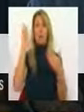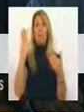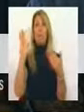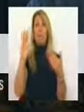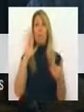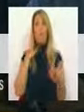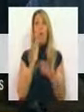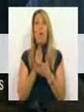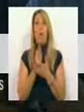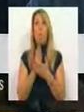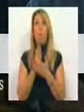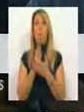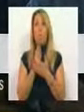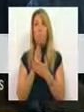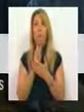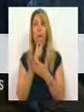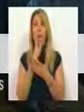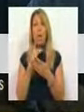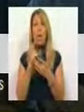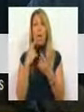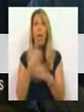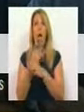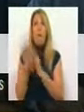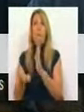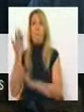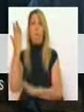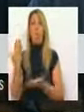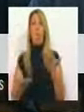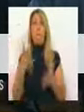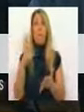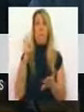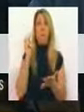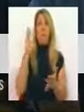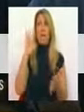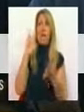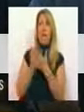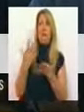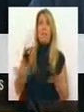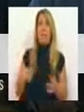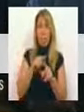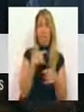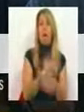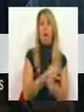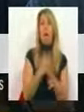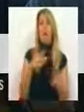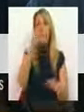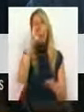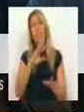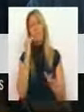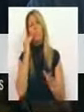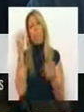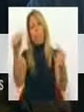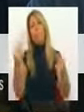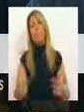superior da média dos últimos 10 anos, e este ano sabemos em que ponto é que isto está. Isto, de facto, há uma lei de